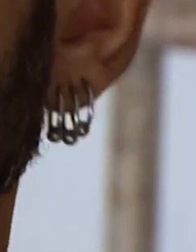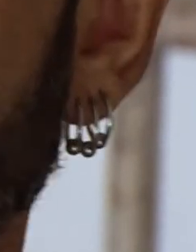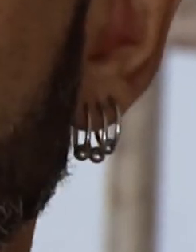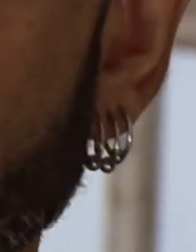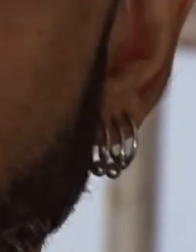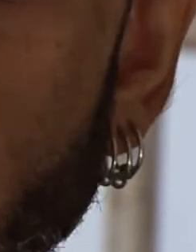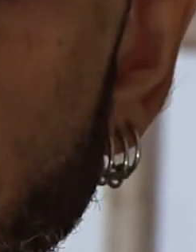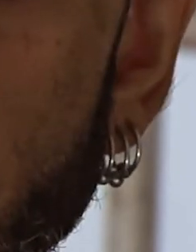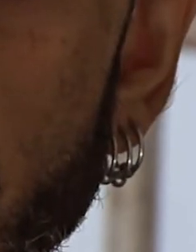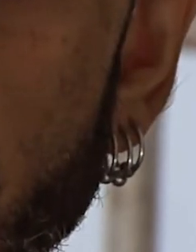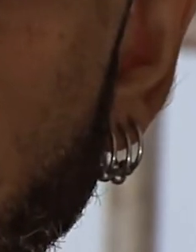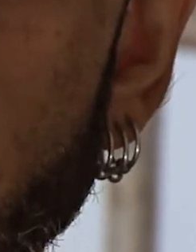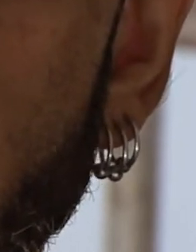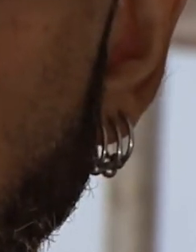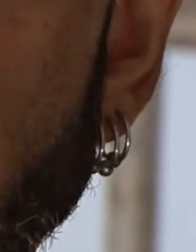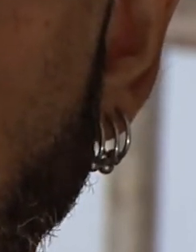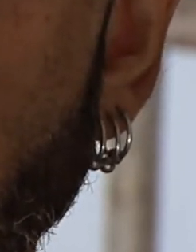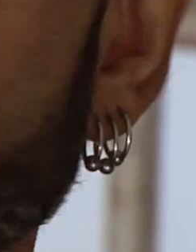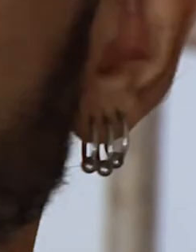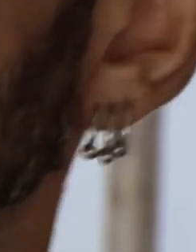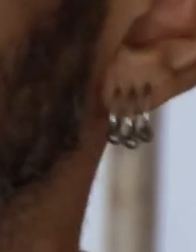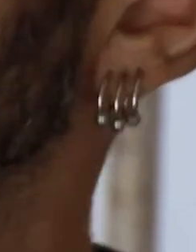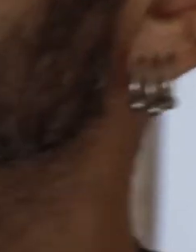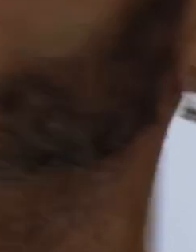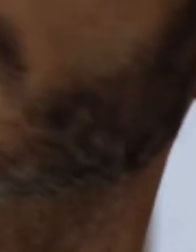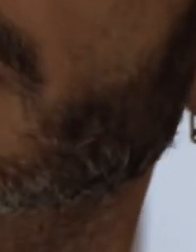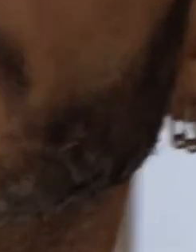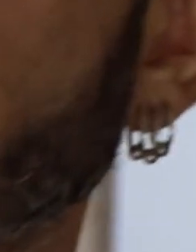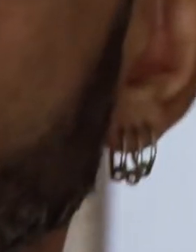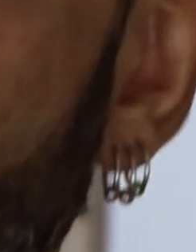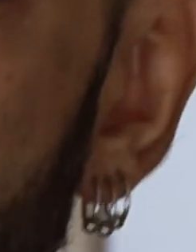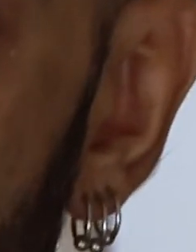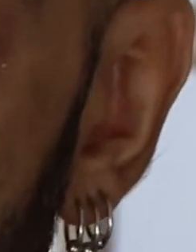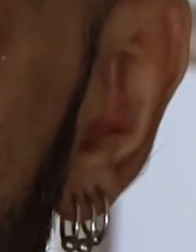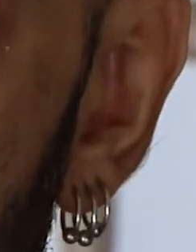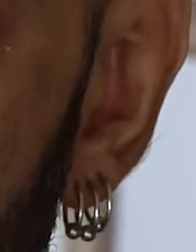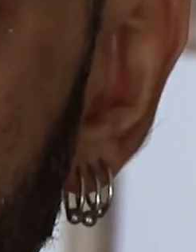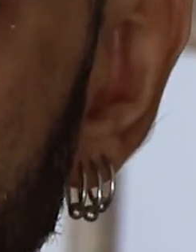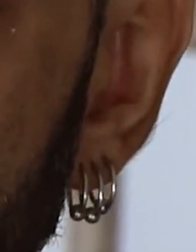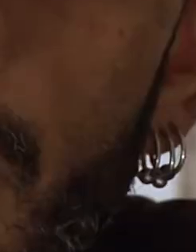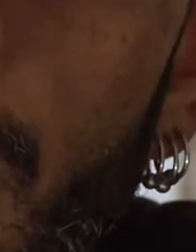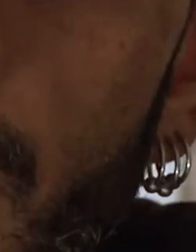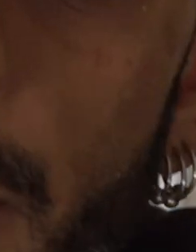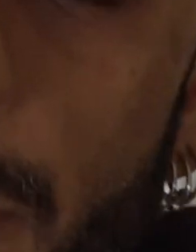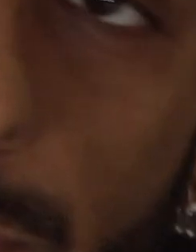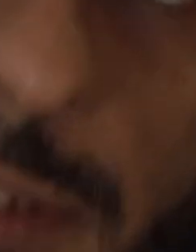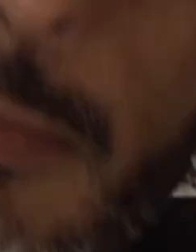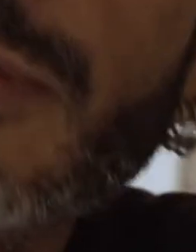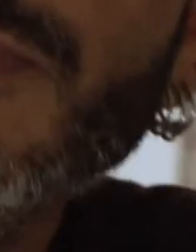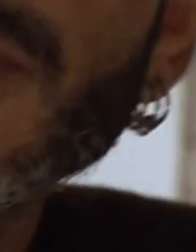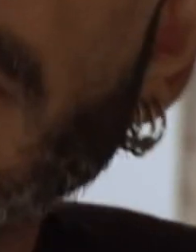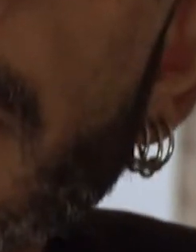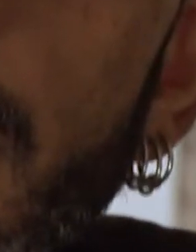ali na Biblioteca Nacional. Só nessa igreja aqui você tem 4 agora. Quanto menos conhecimento perdido,